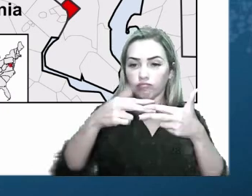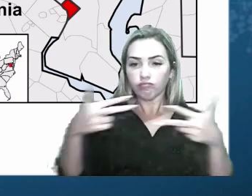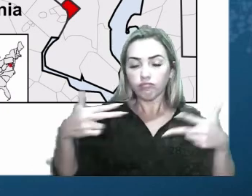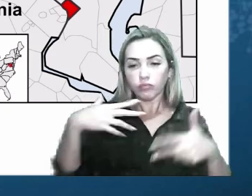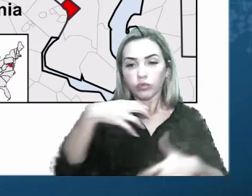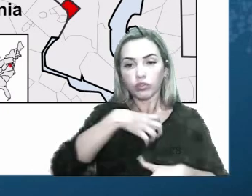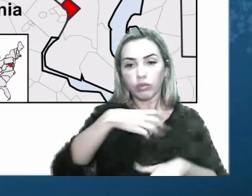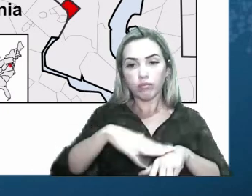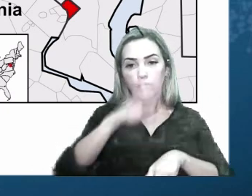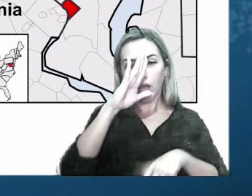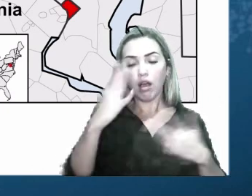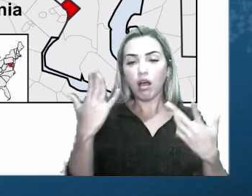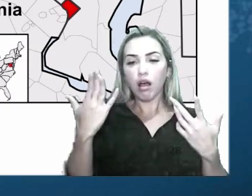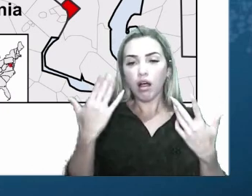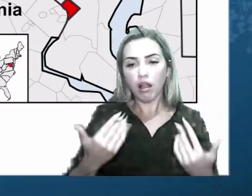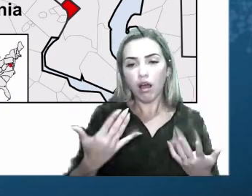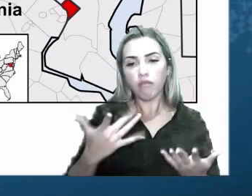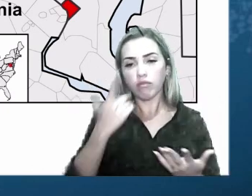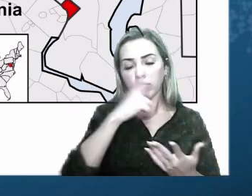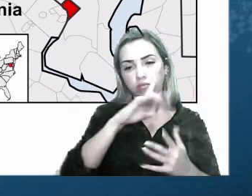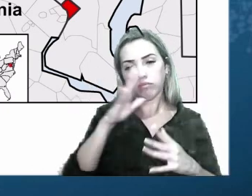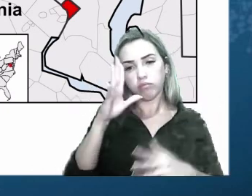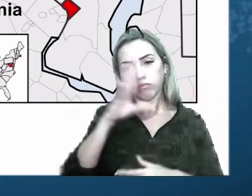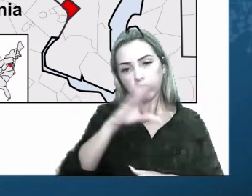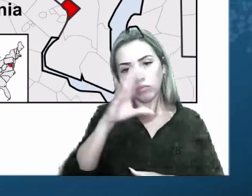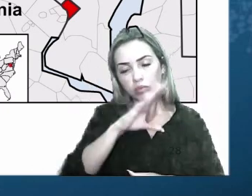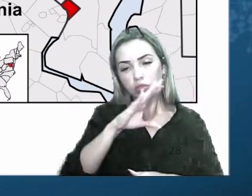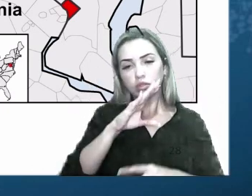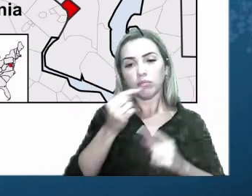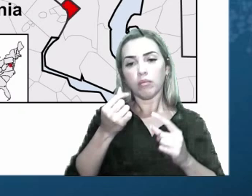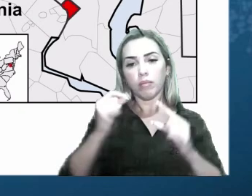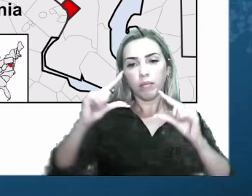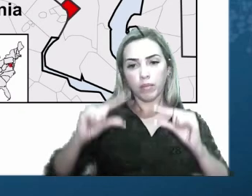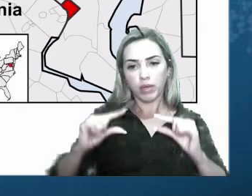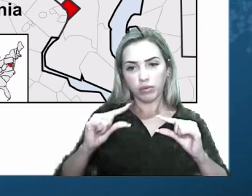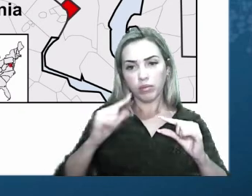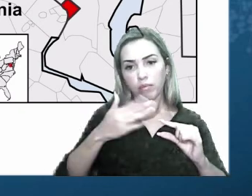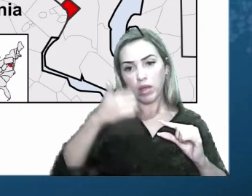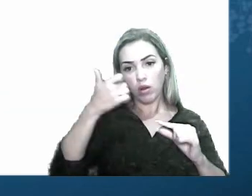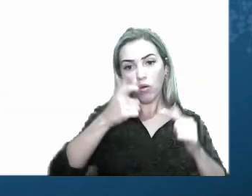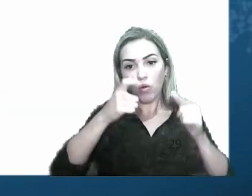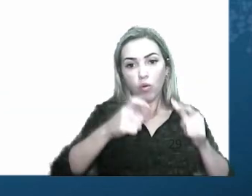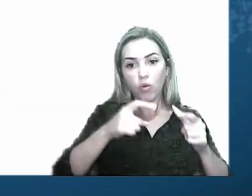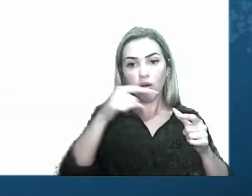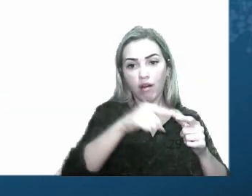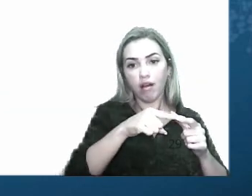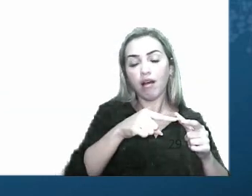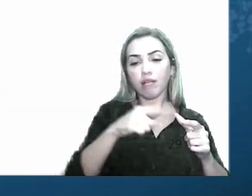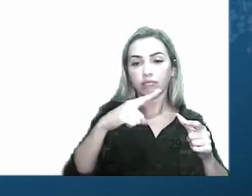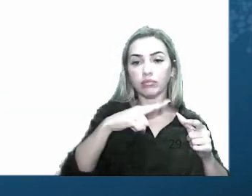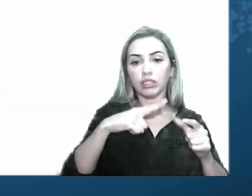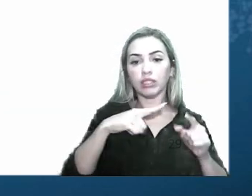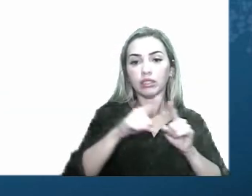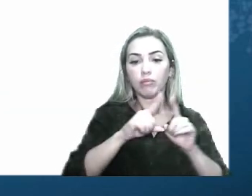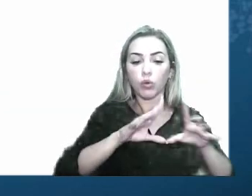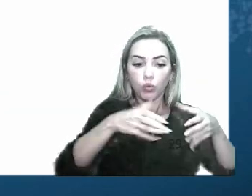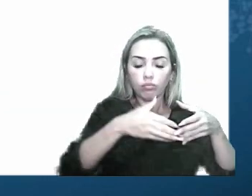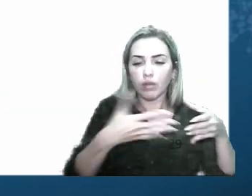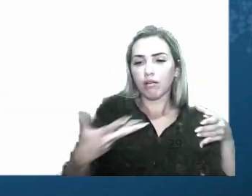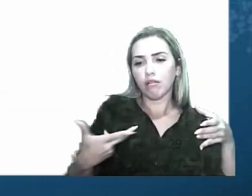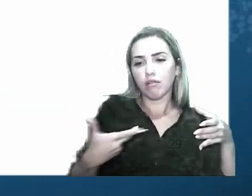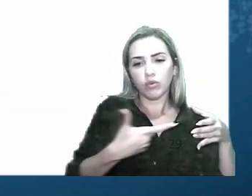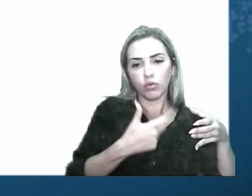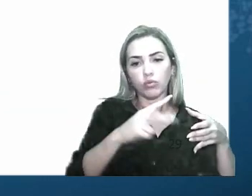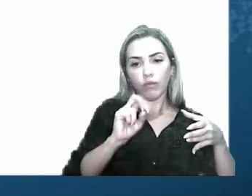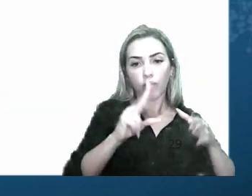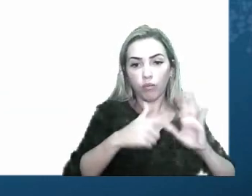forma bastante mais eficiente a preços menores. Estamos na mesma instalação em Gaithersburg, uma equipe fantástica. Eu vou mostrar